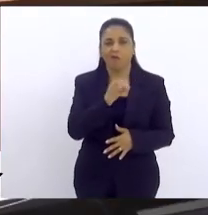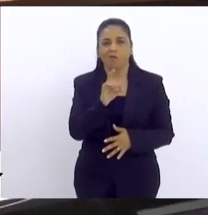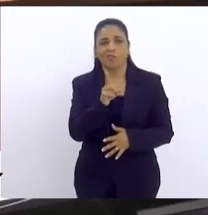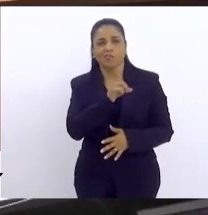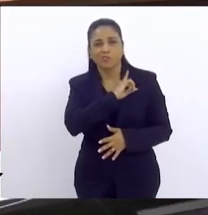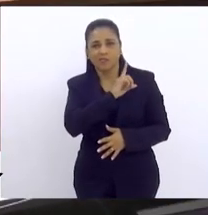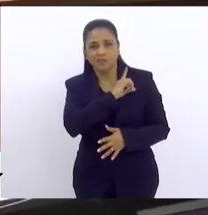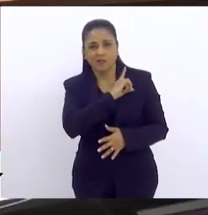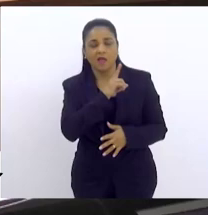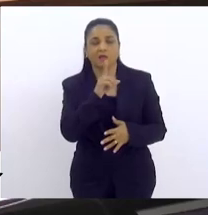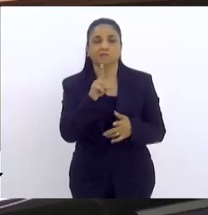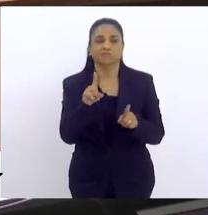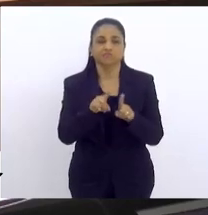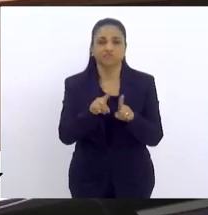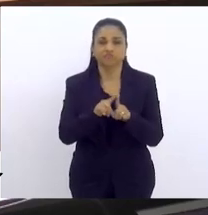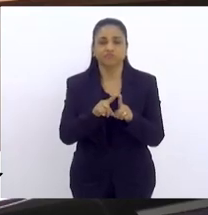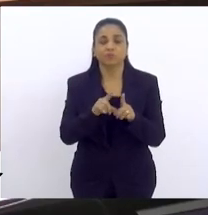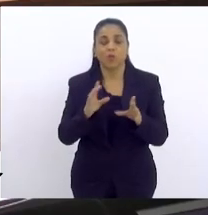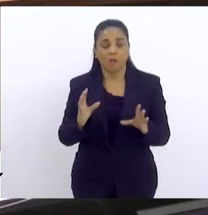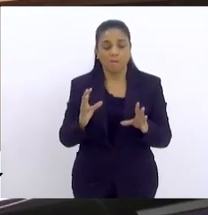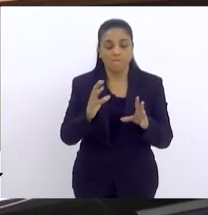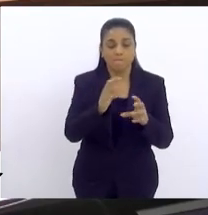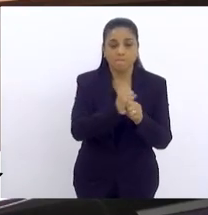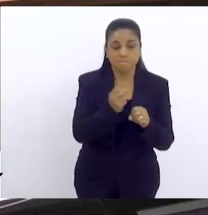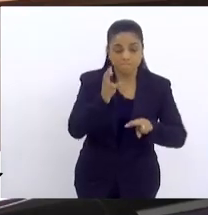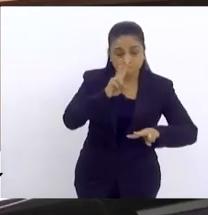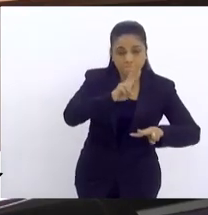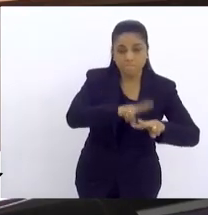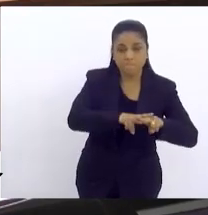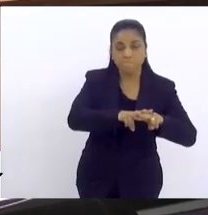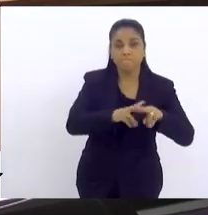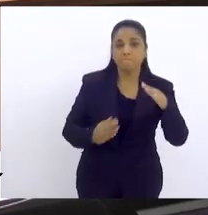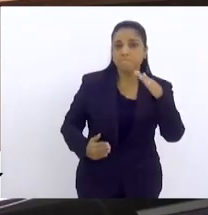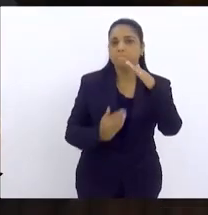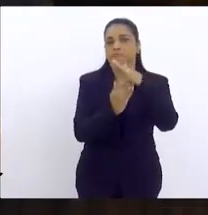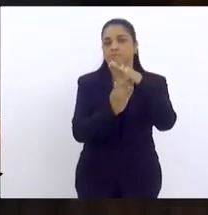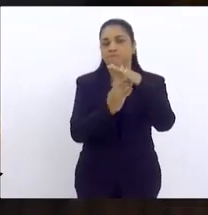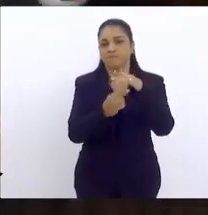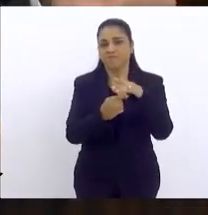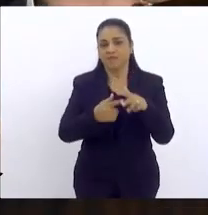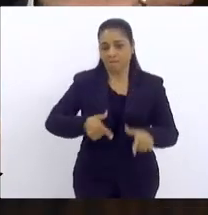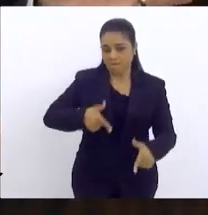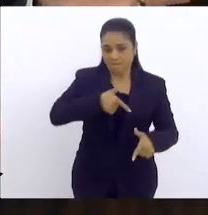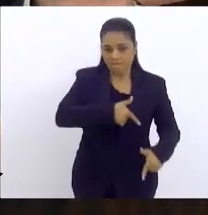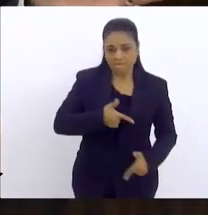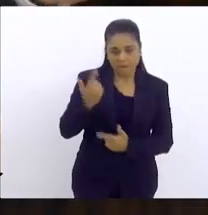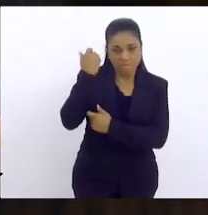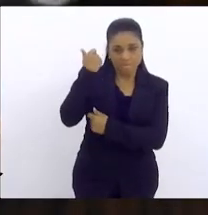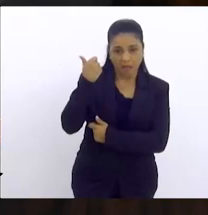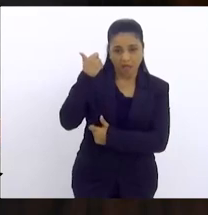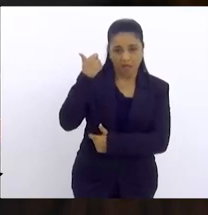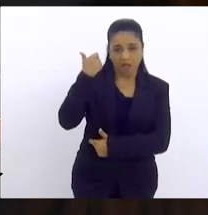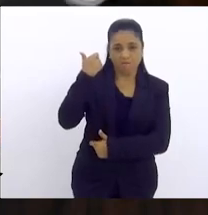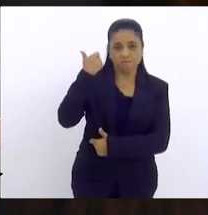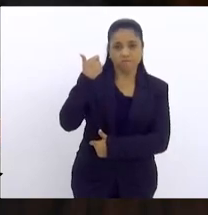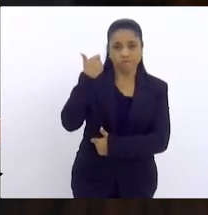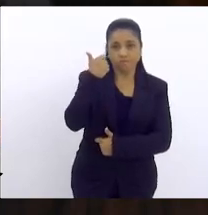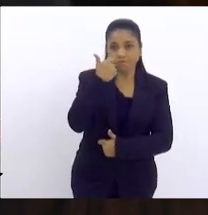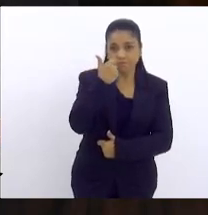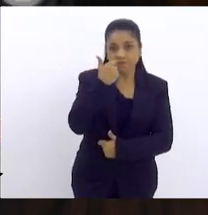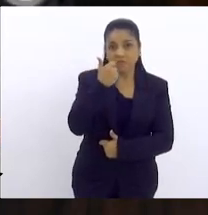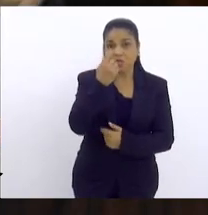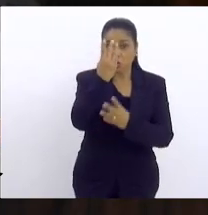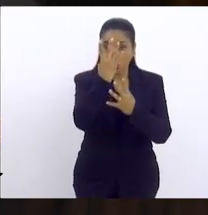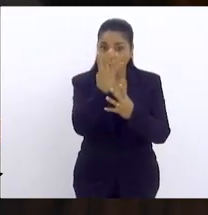vivendo isso mas bateu recorde de apreensão de fuzis né em três ou quatro meses acho que é o recorde